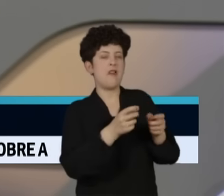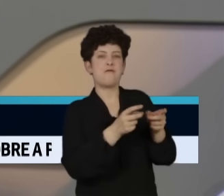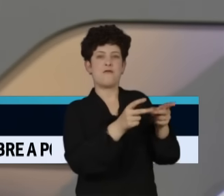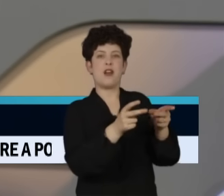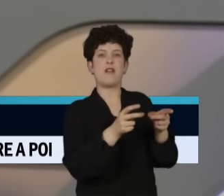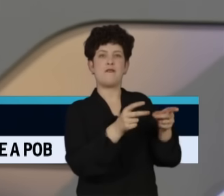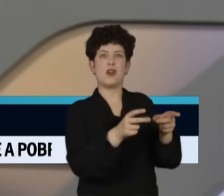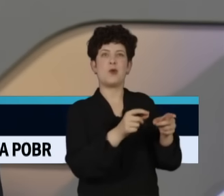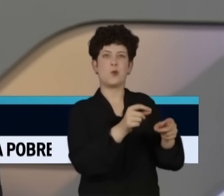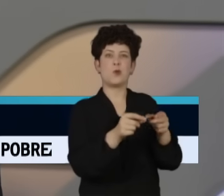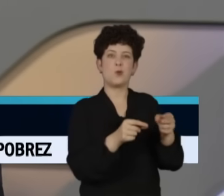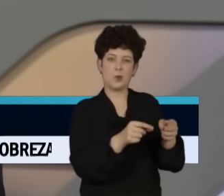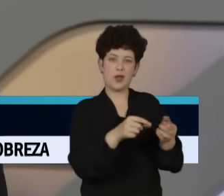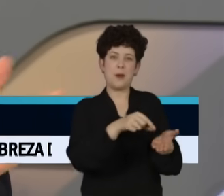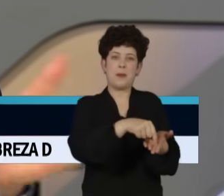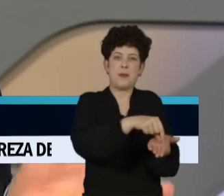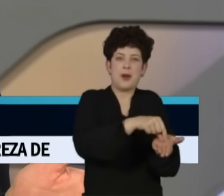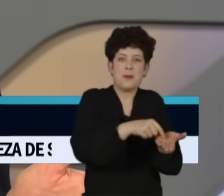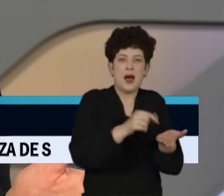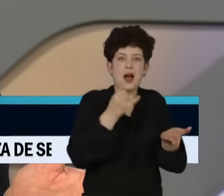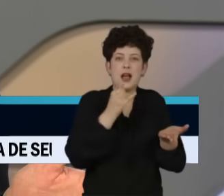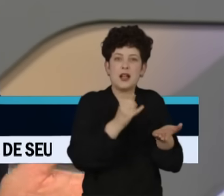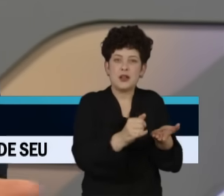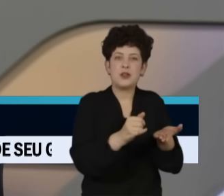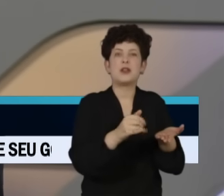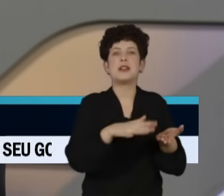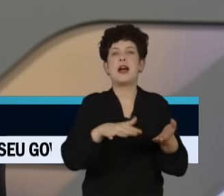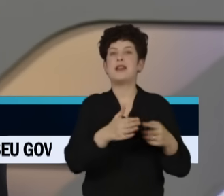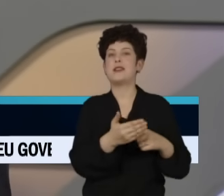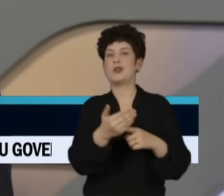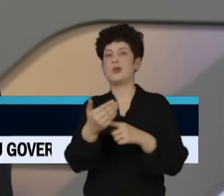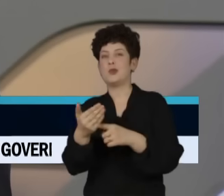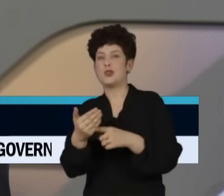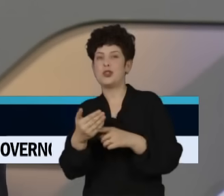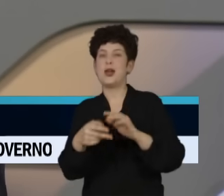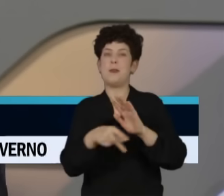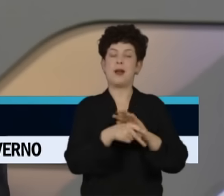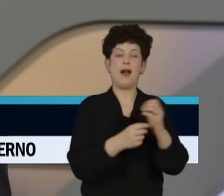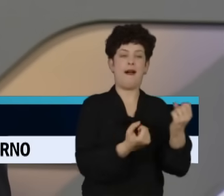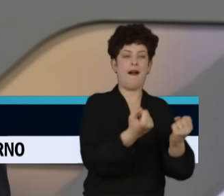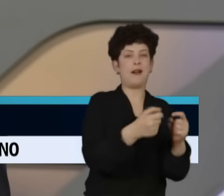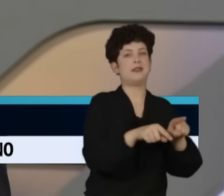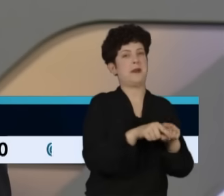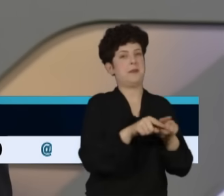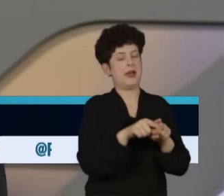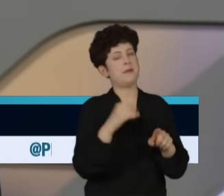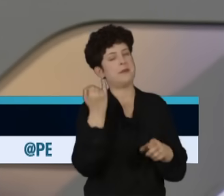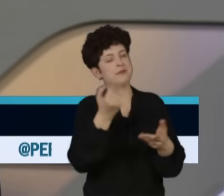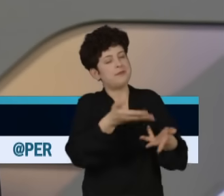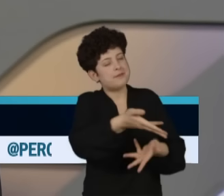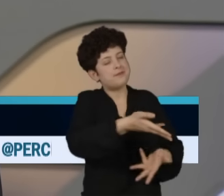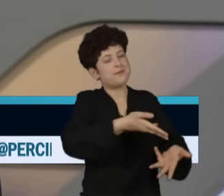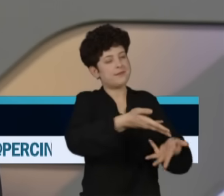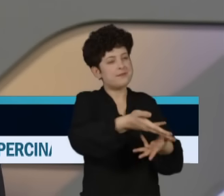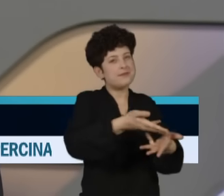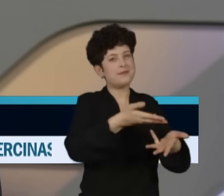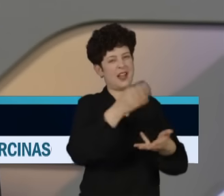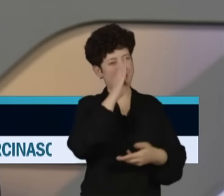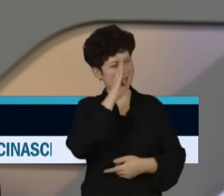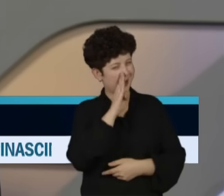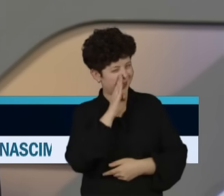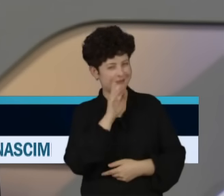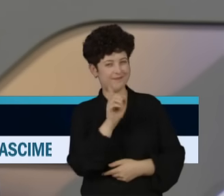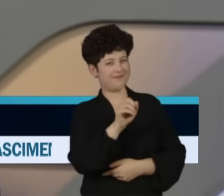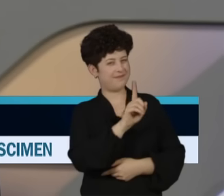semicondutores pra indústria americana, tanto pra indústria de tecnologia quanto paraa indústria automotiva. Então, nada é de graça